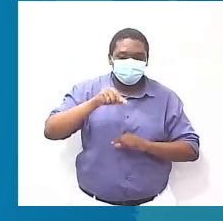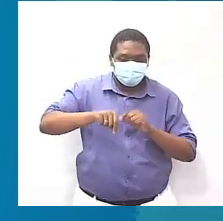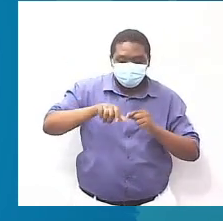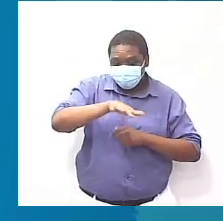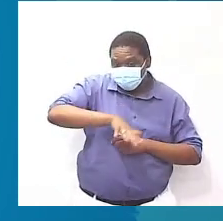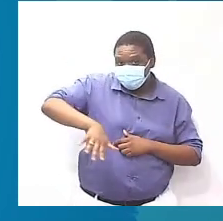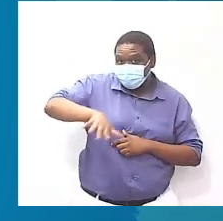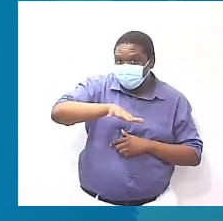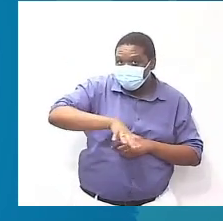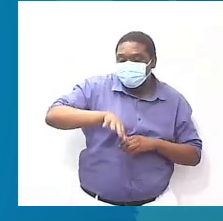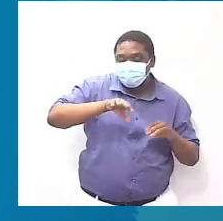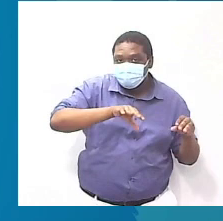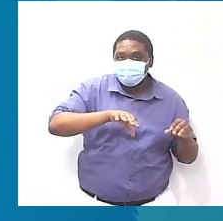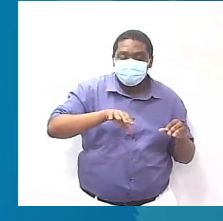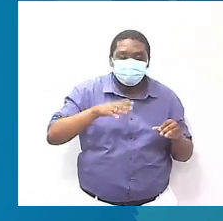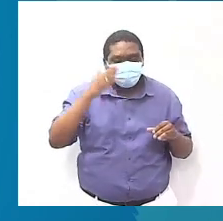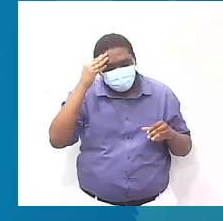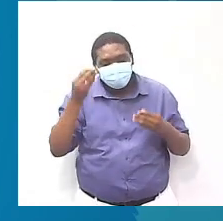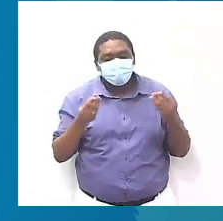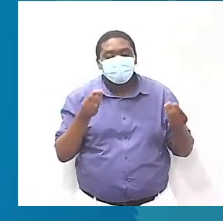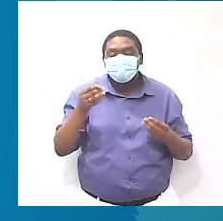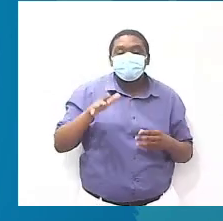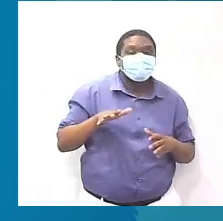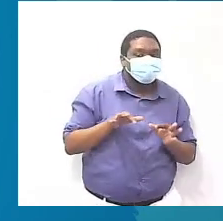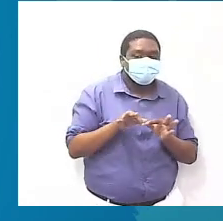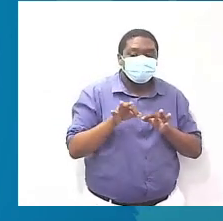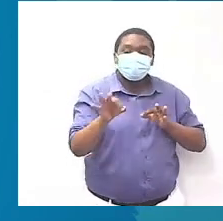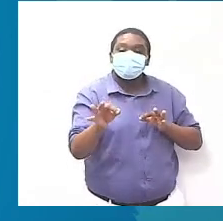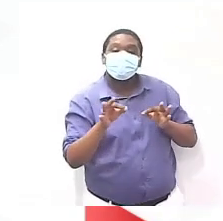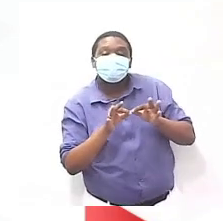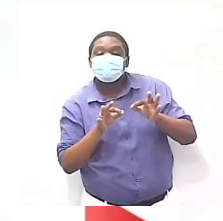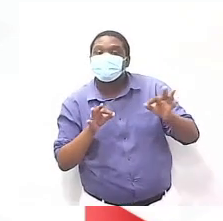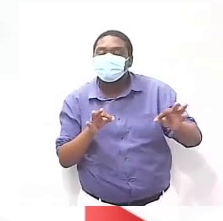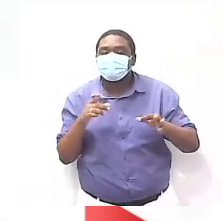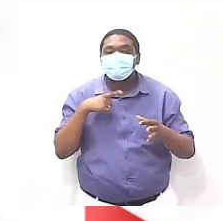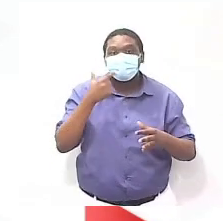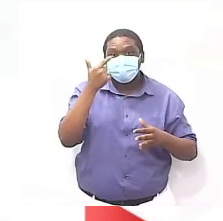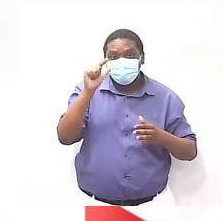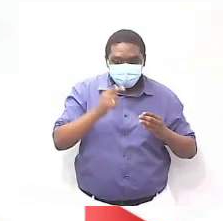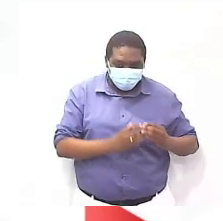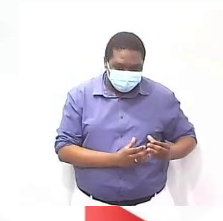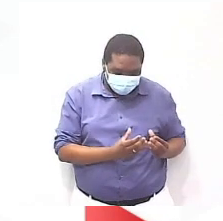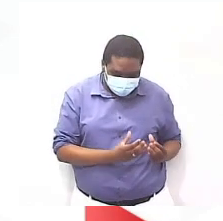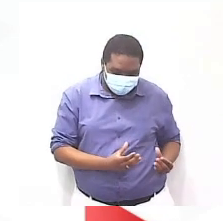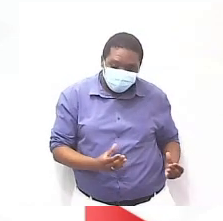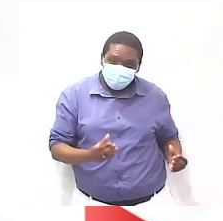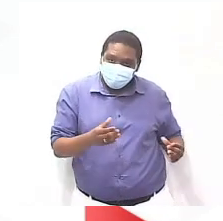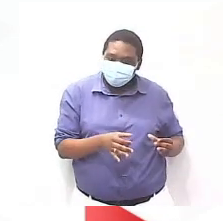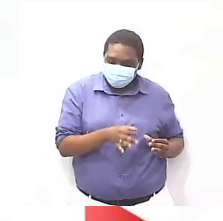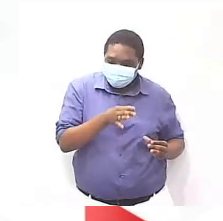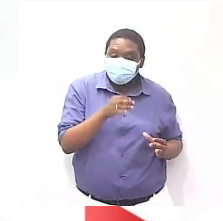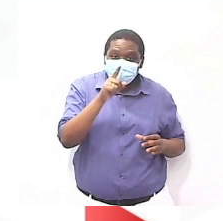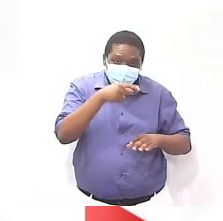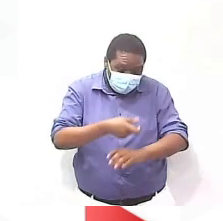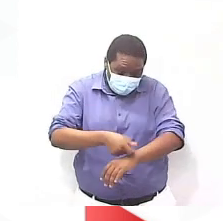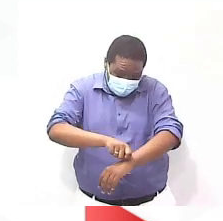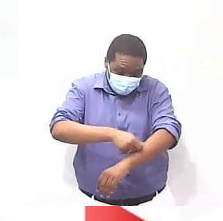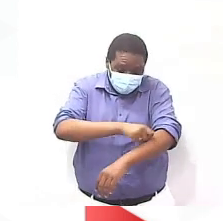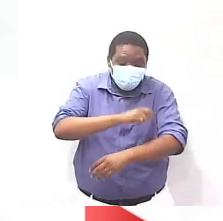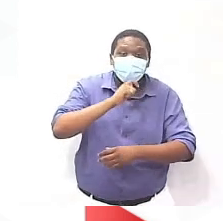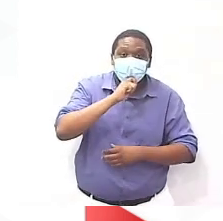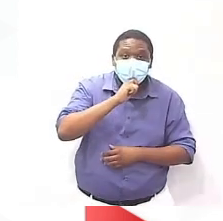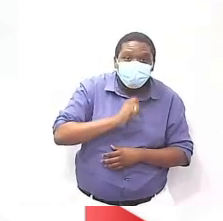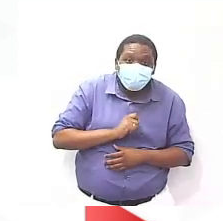terra, como na posição de nômade, tá bom? Vou te mostrar outro, olha, uma de couro de bode legítimo, provavelmente